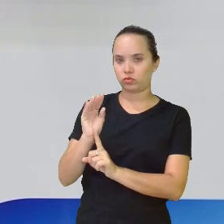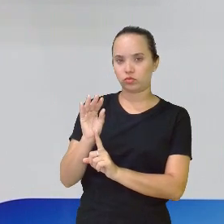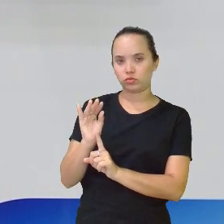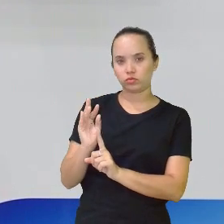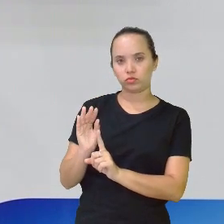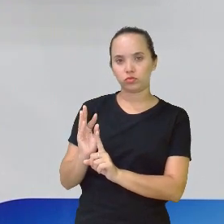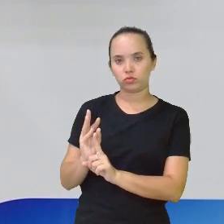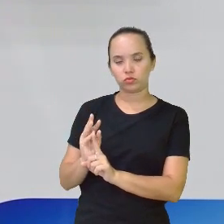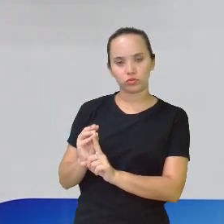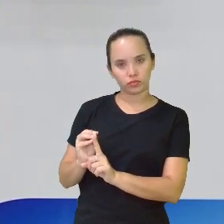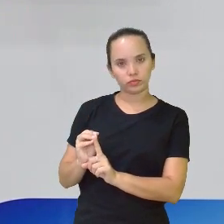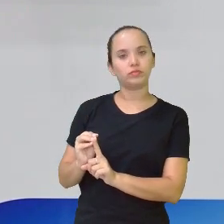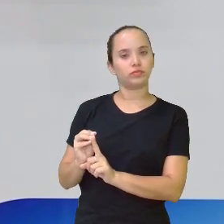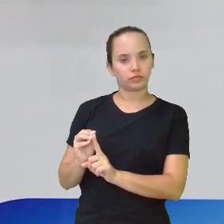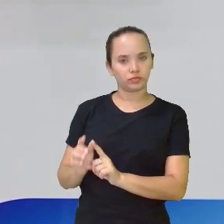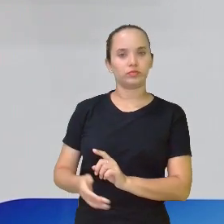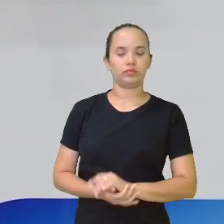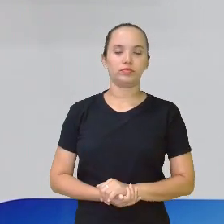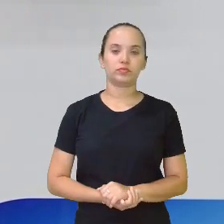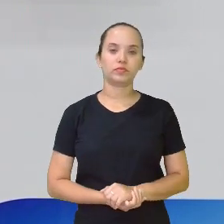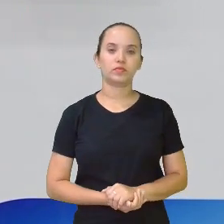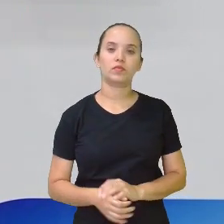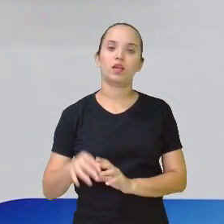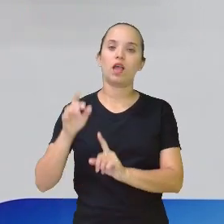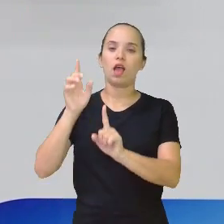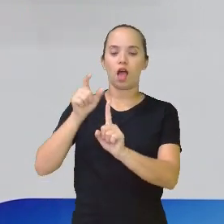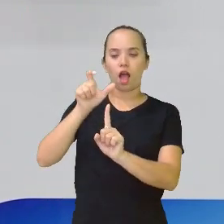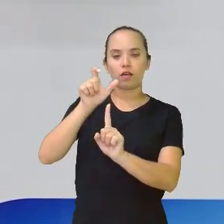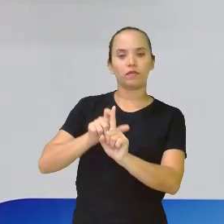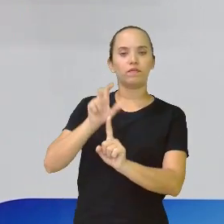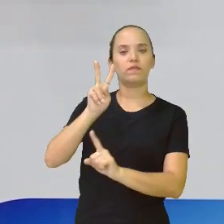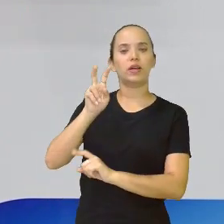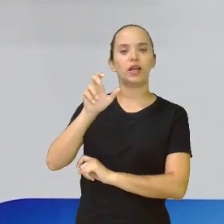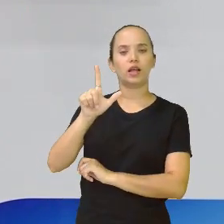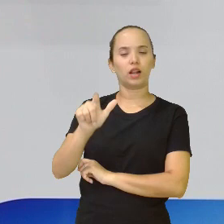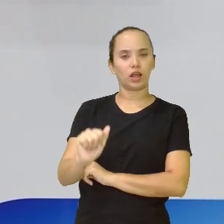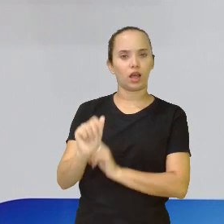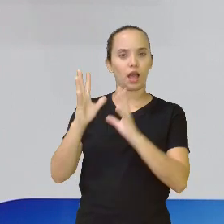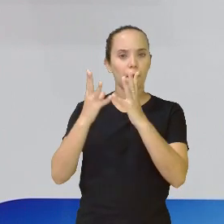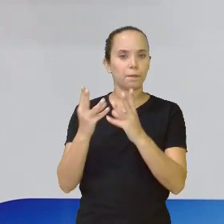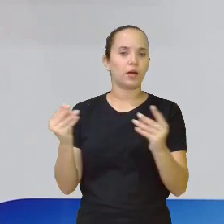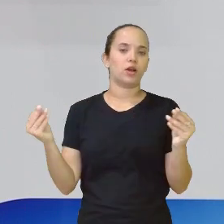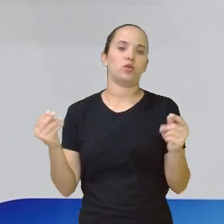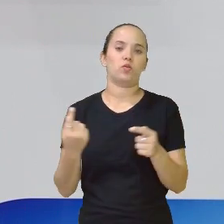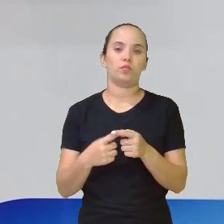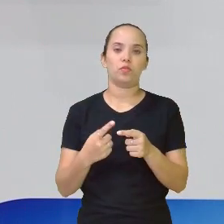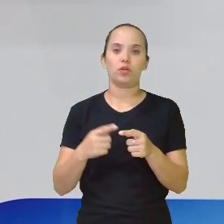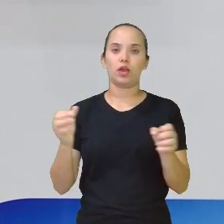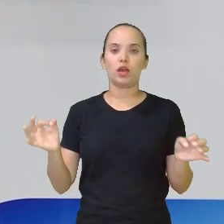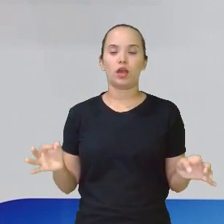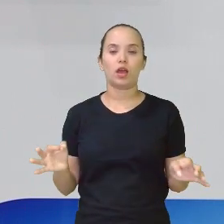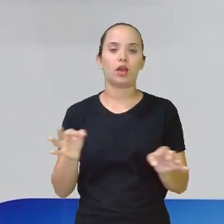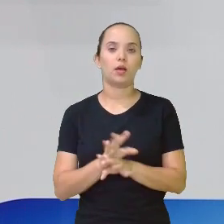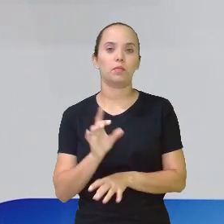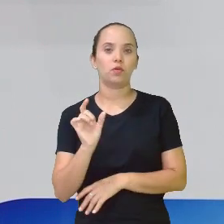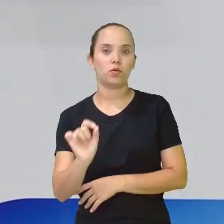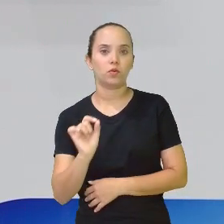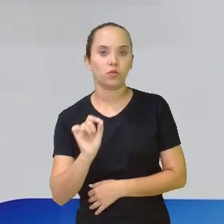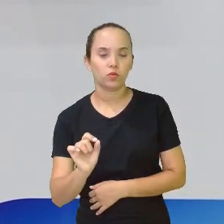essa vela vai apagar. Essa vela apagou porque naquele espaço ali em que ela